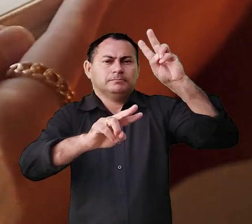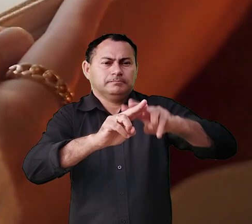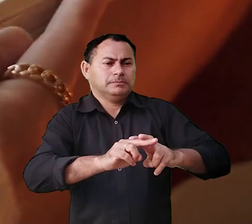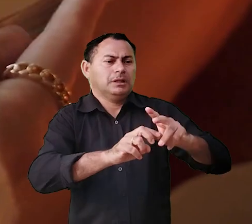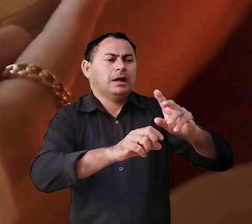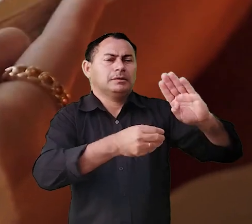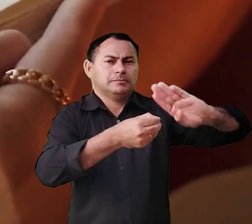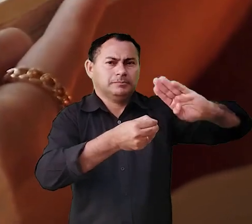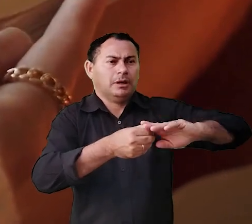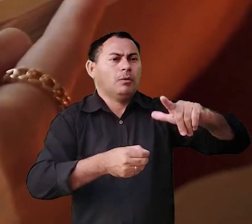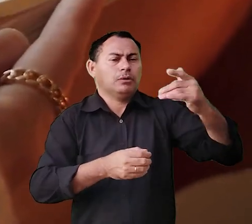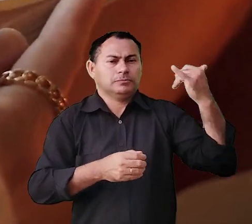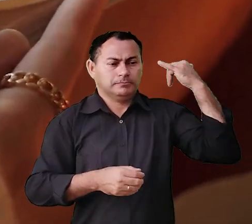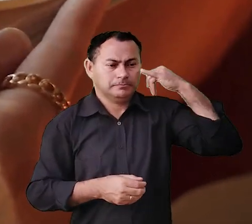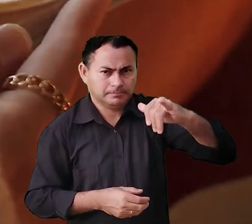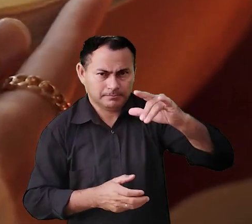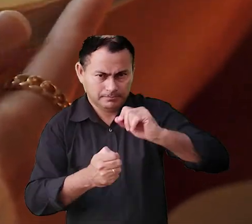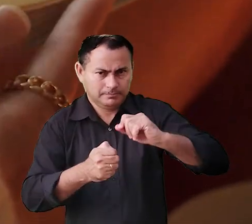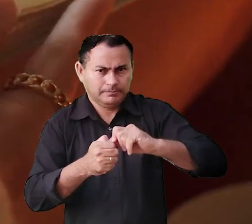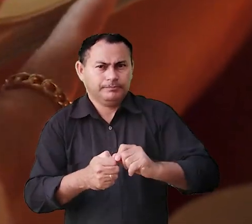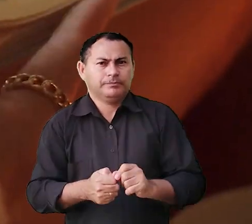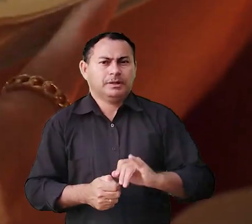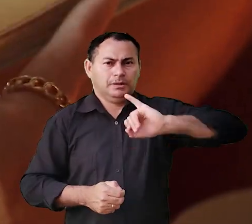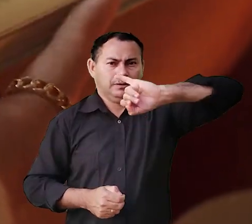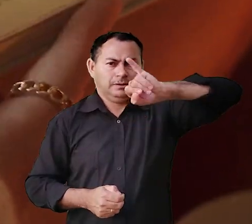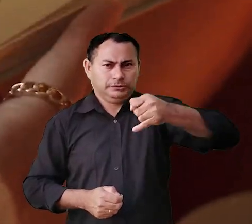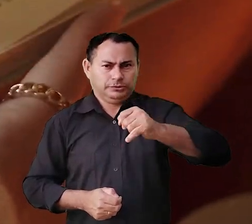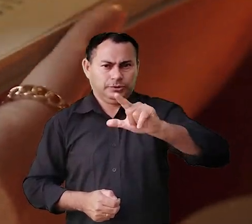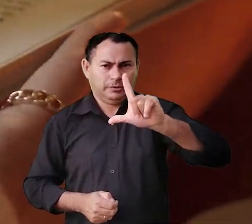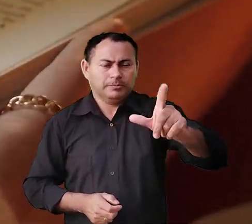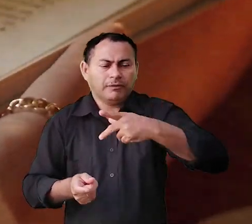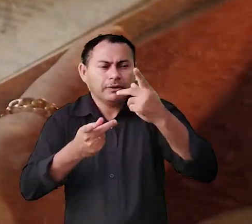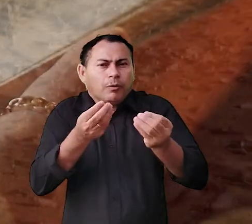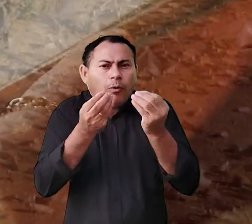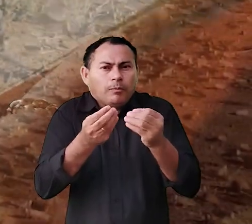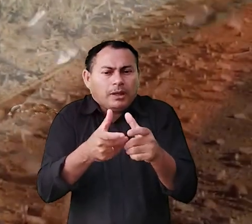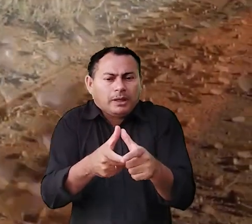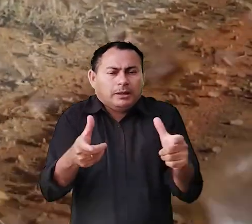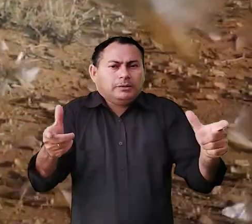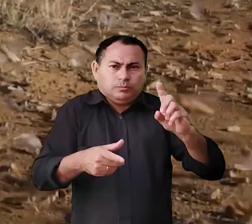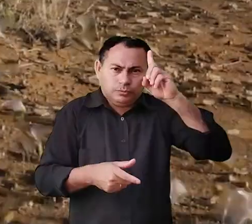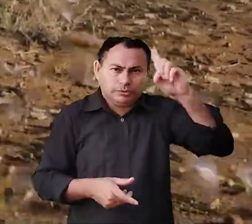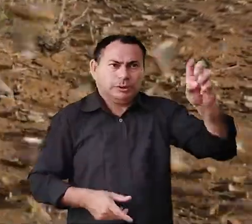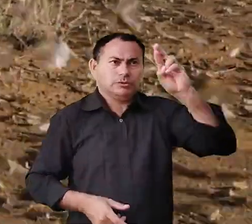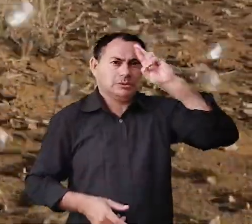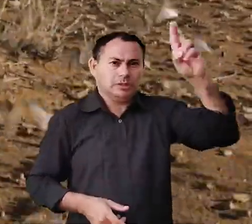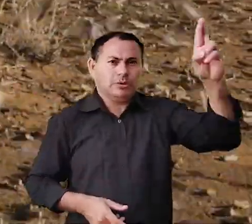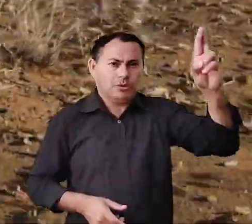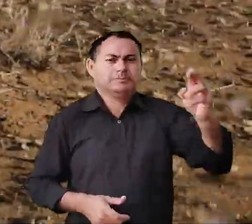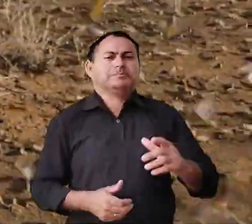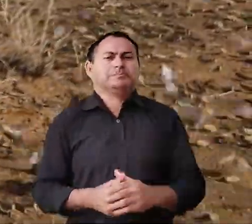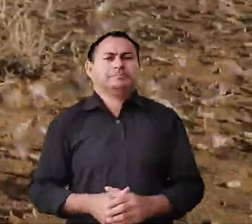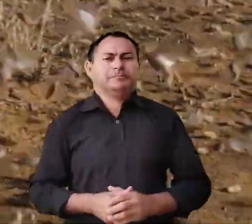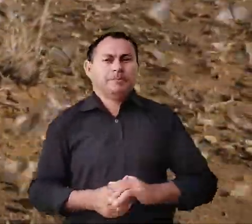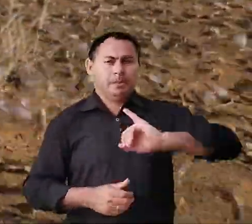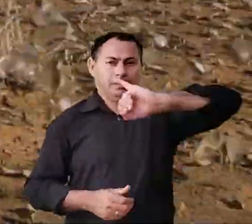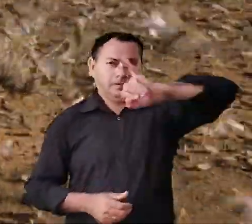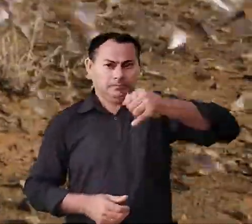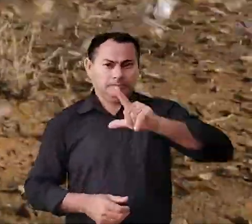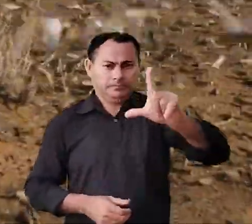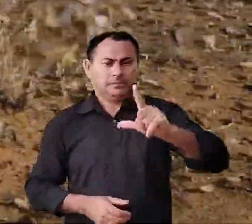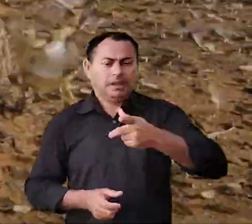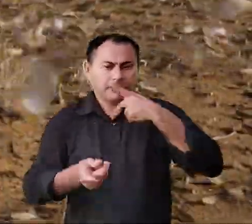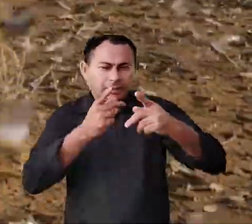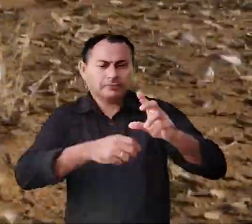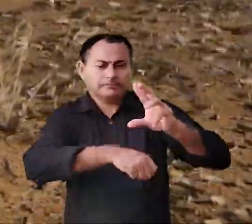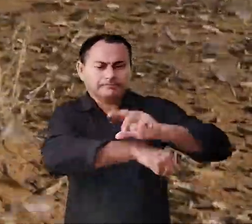o cativeiro, assim como outros profetas fizeram. Ele diz novamente: como é grande o dia do Senhor.